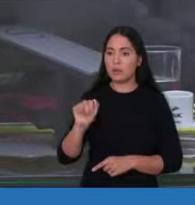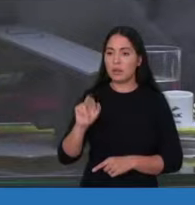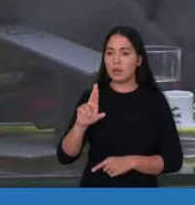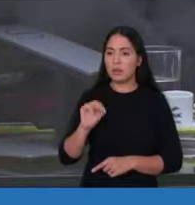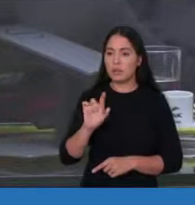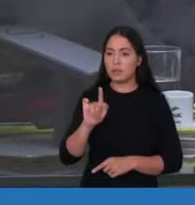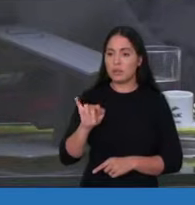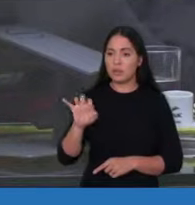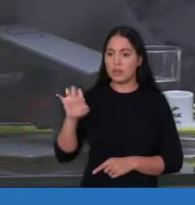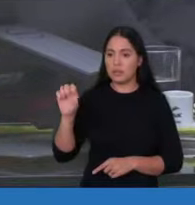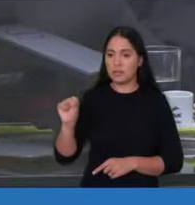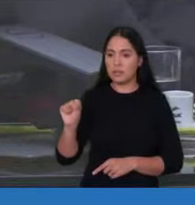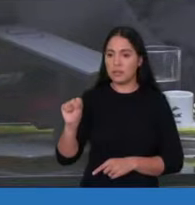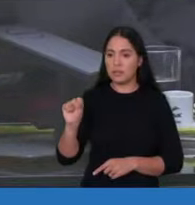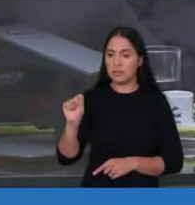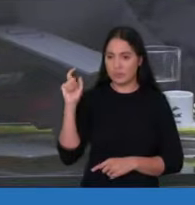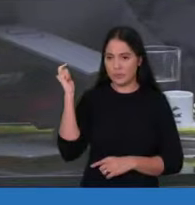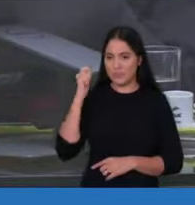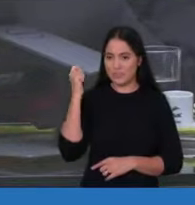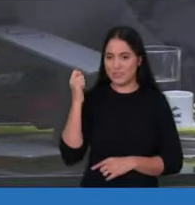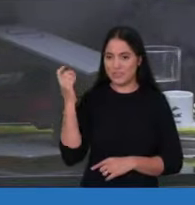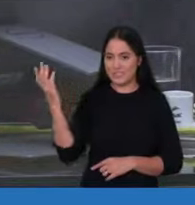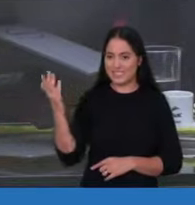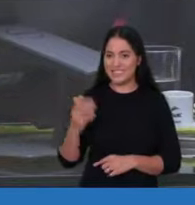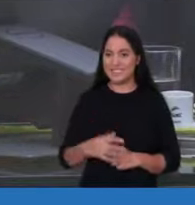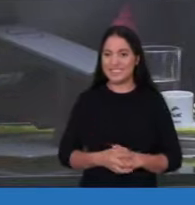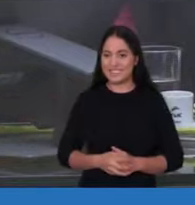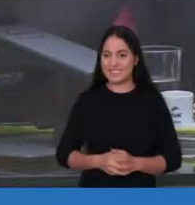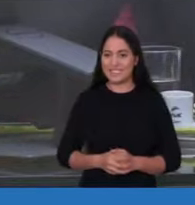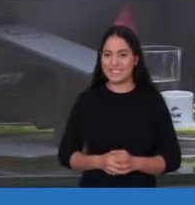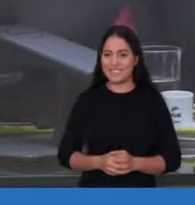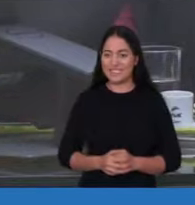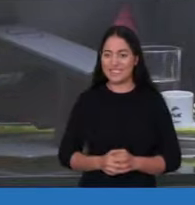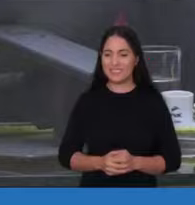Do Rio Grande do Sul. Passo então ao ministro.